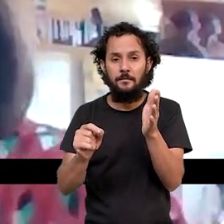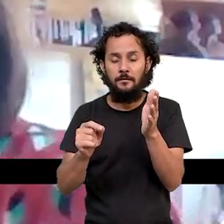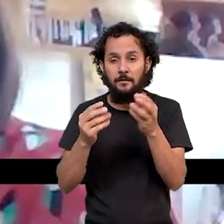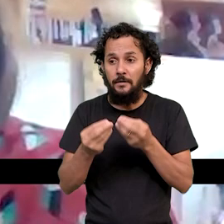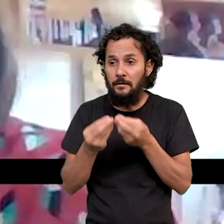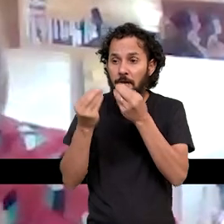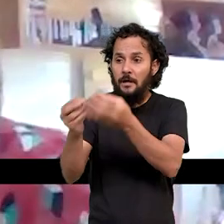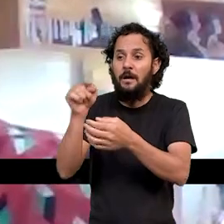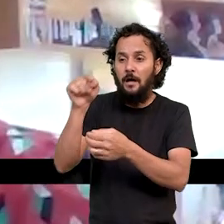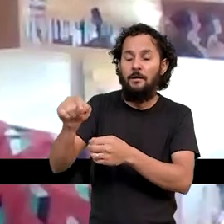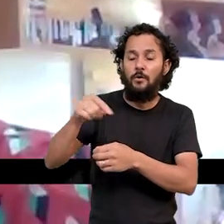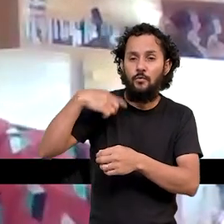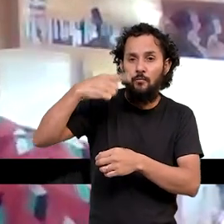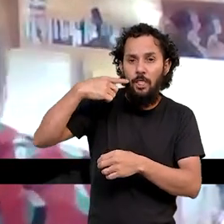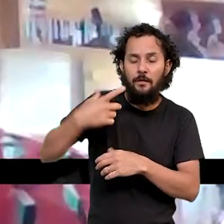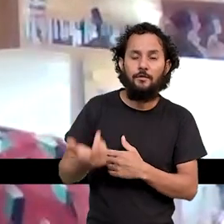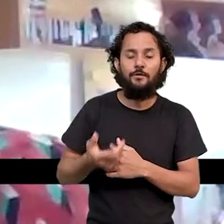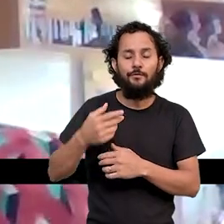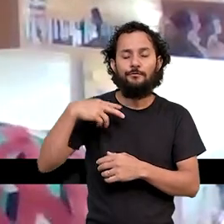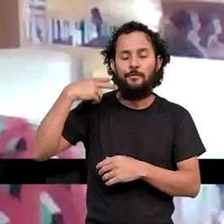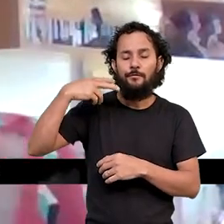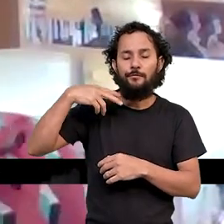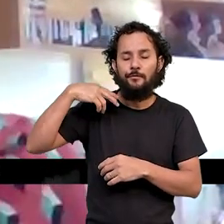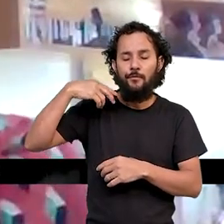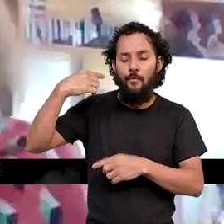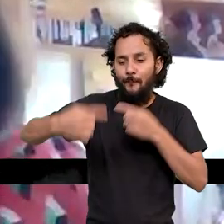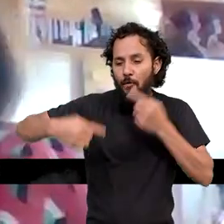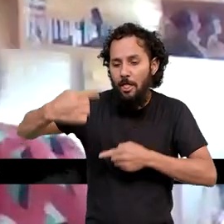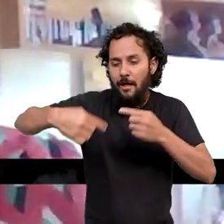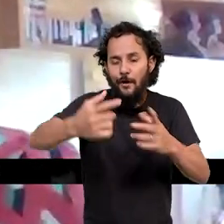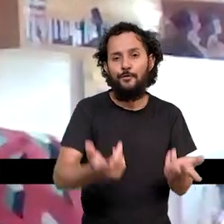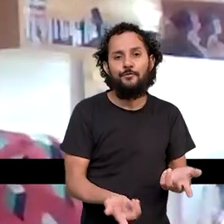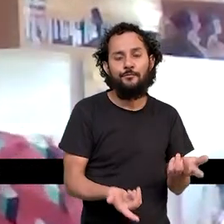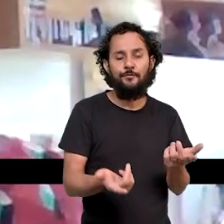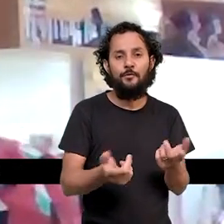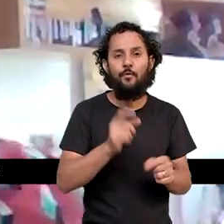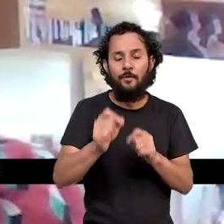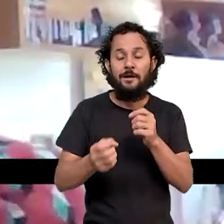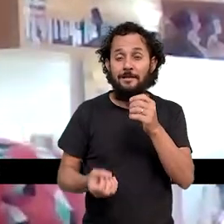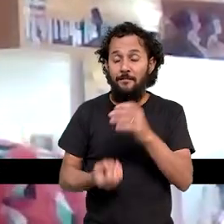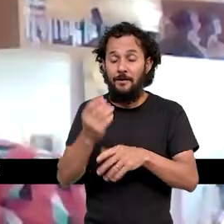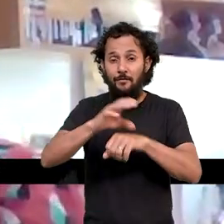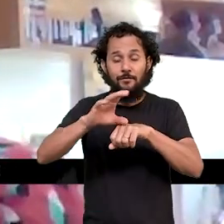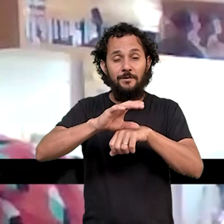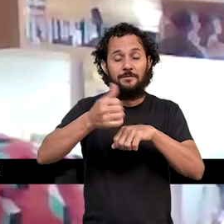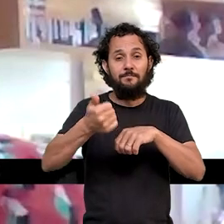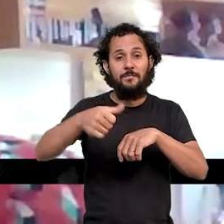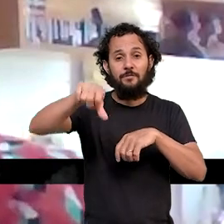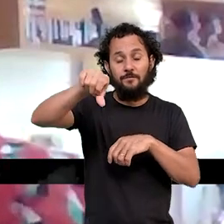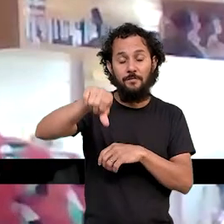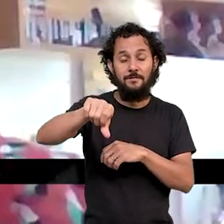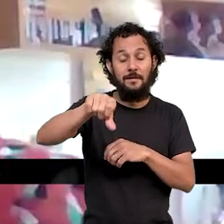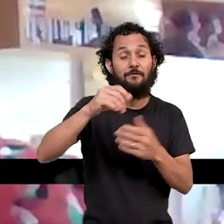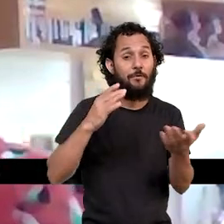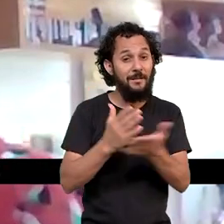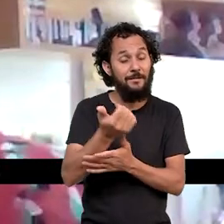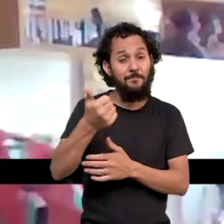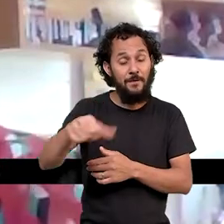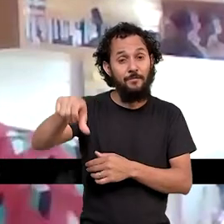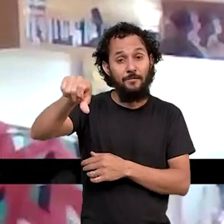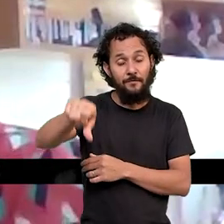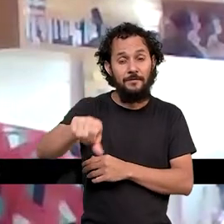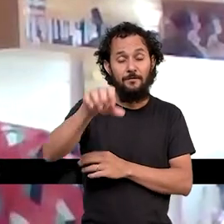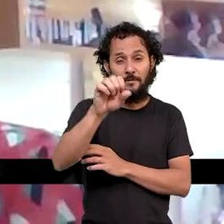entregar aos constituintes que estavam elaborando, portanto, a nossa Constituição de 1900, aprovada